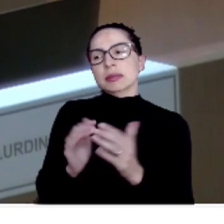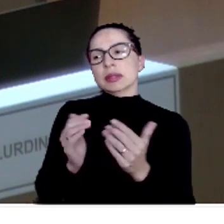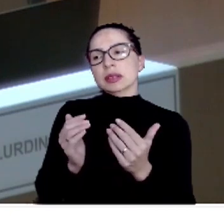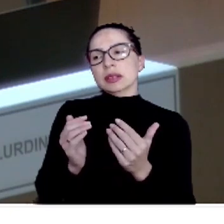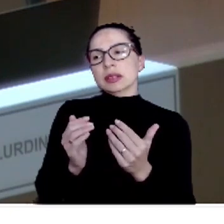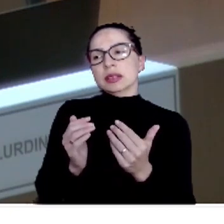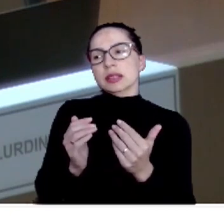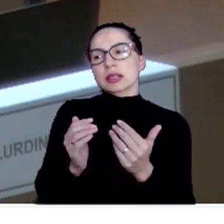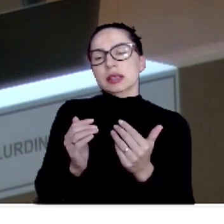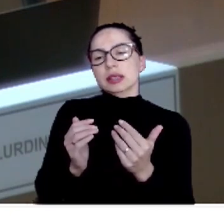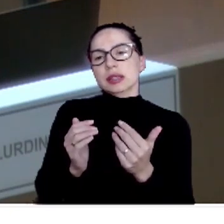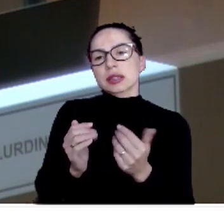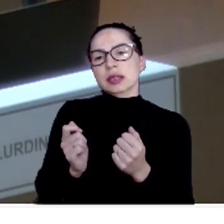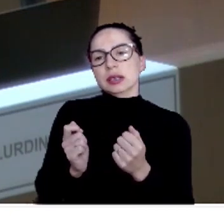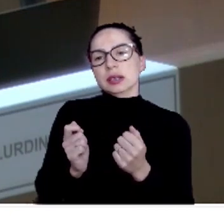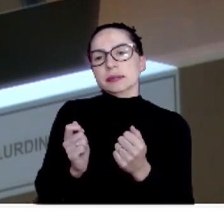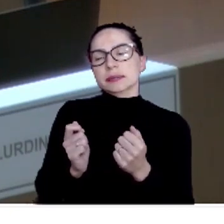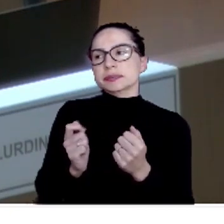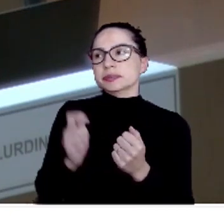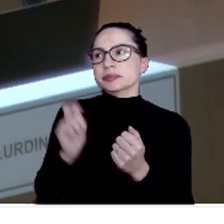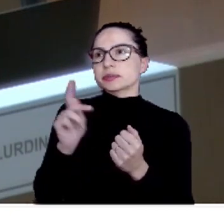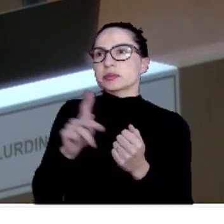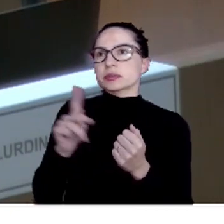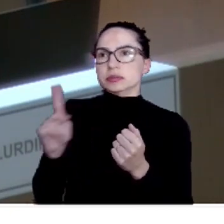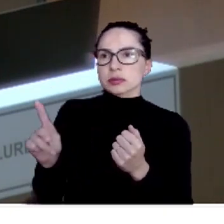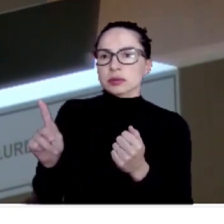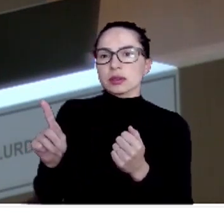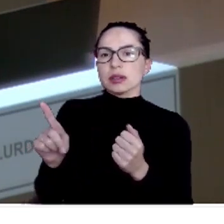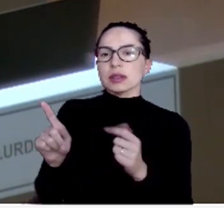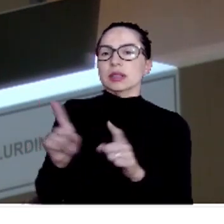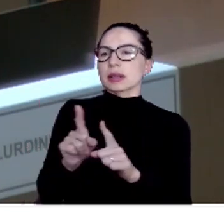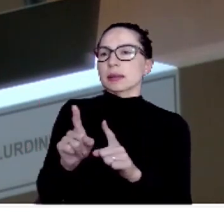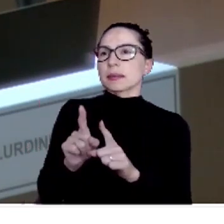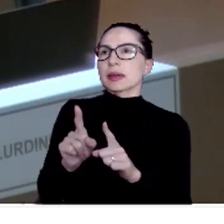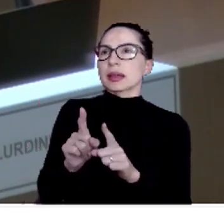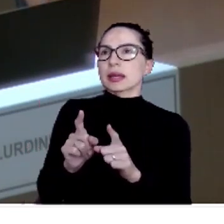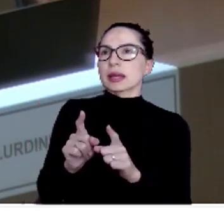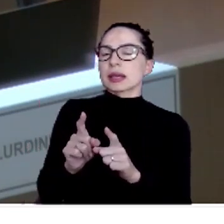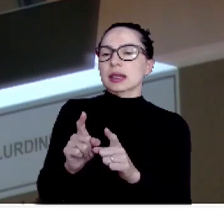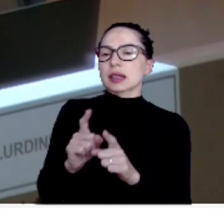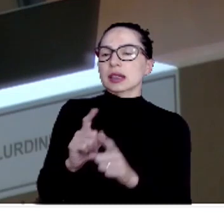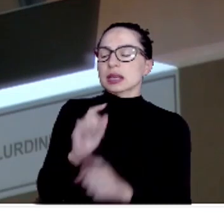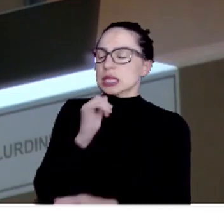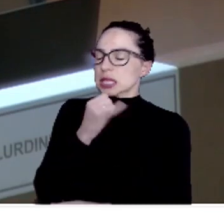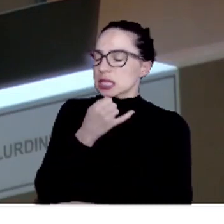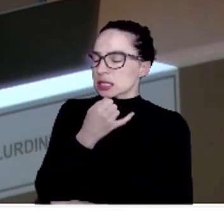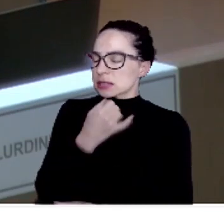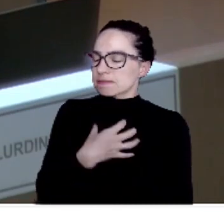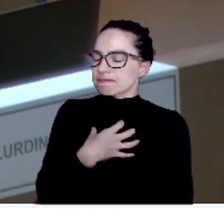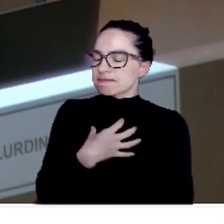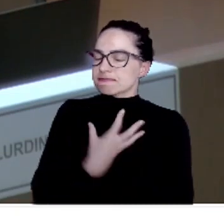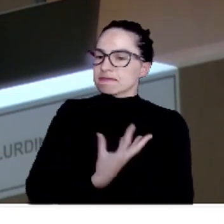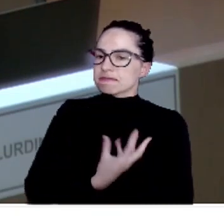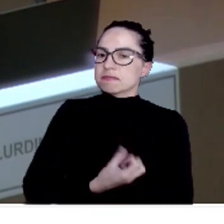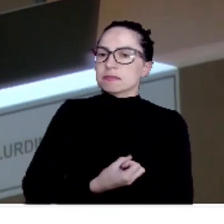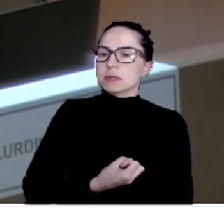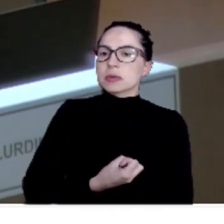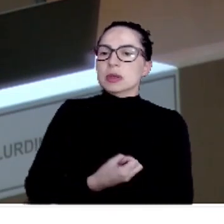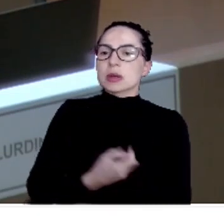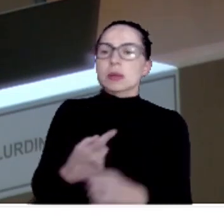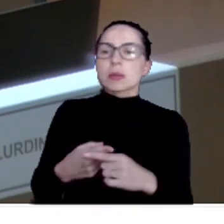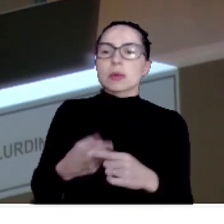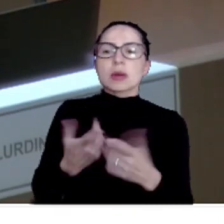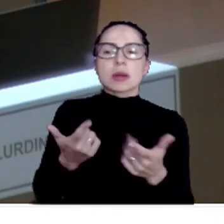que o que os professores também estão muito chateados é que não há um diálogo,